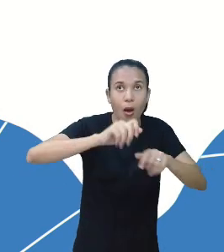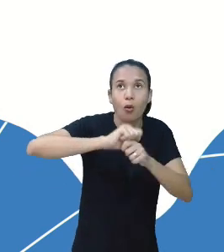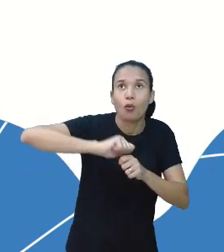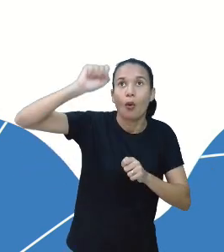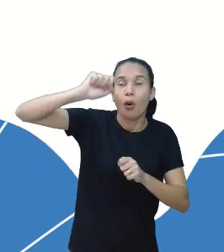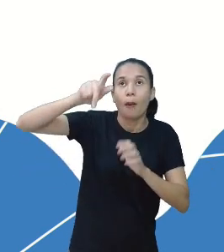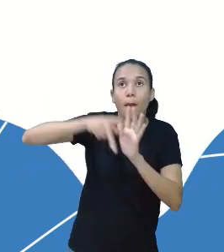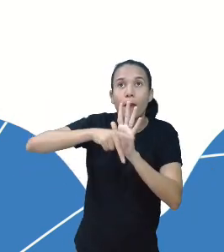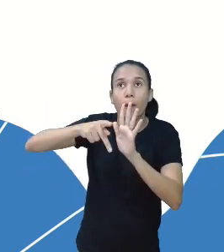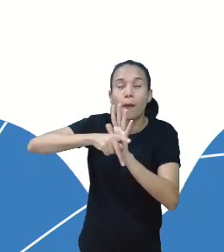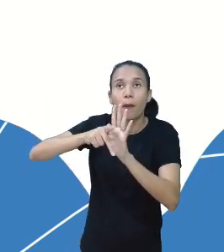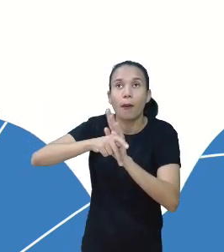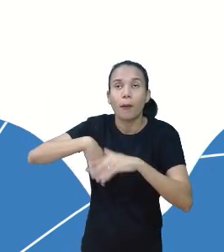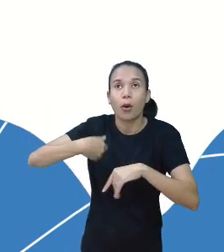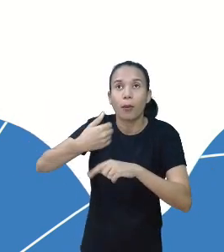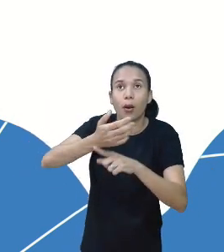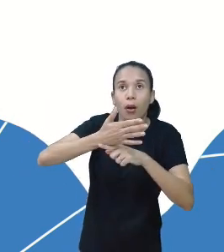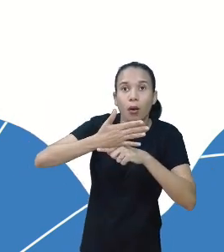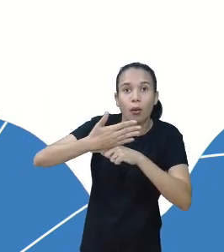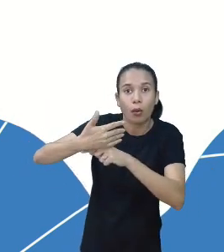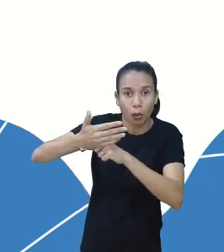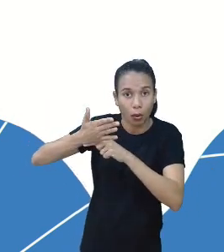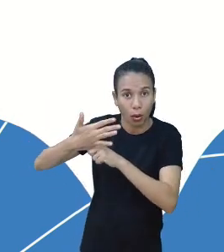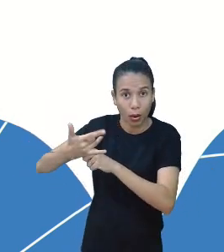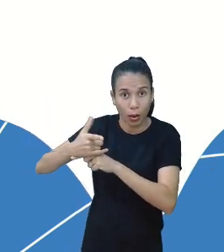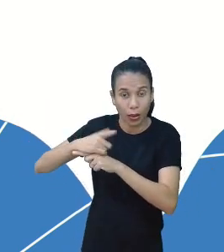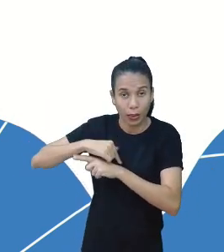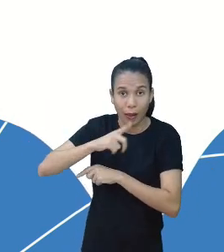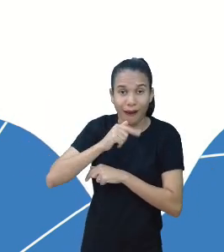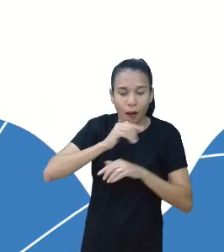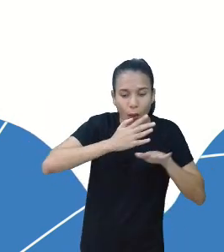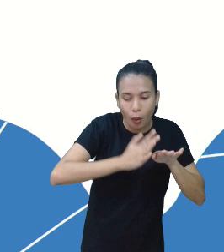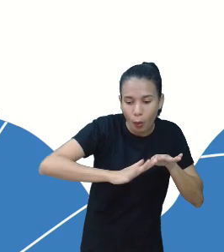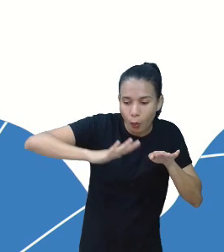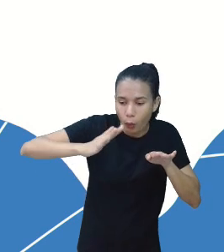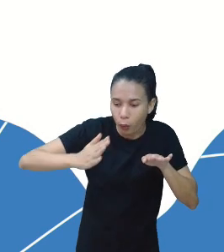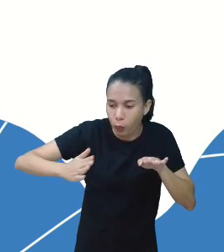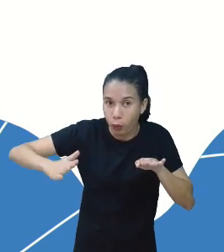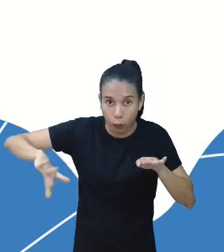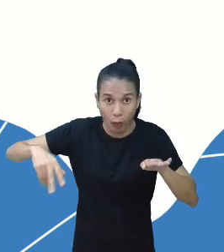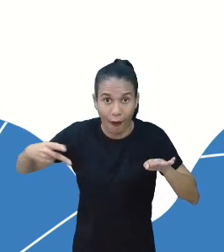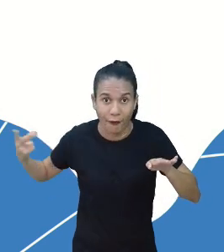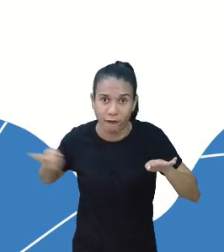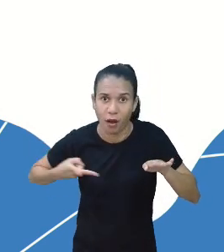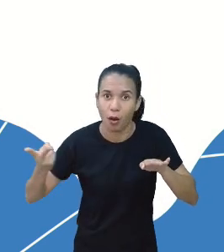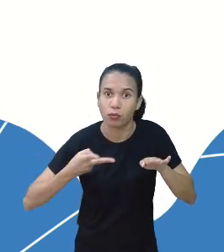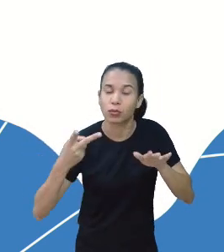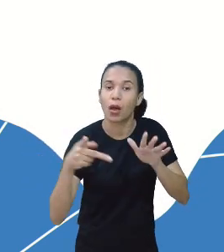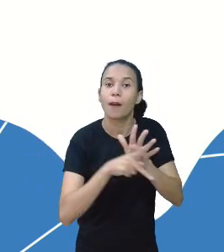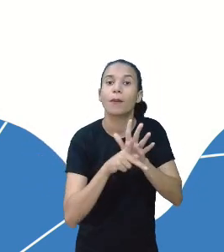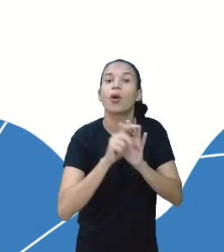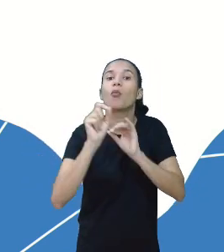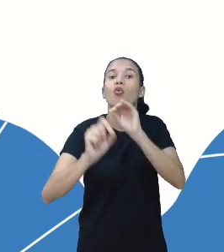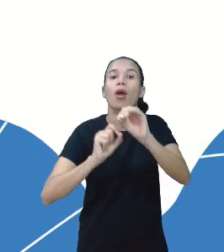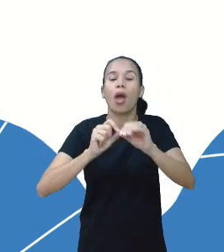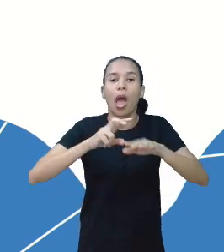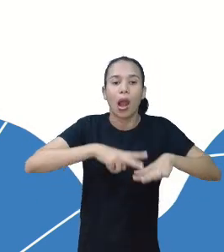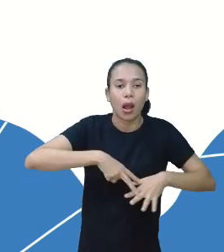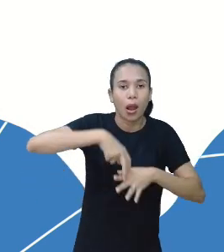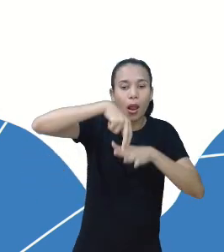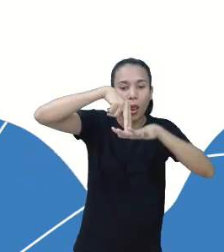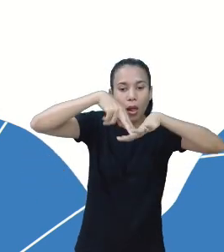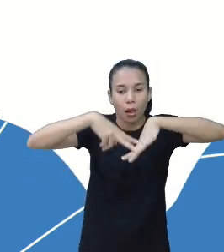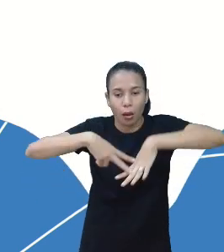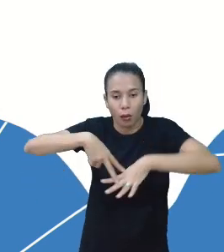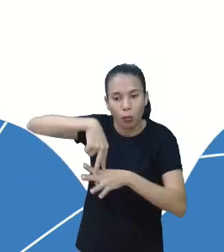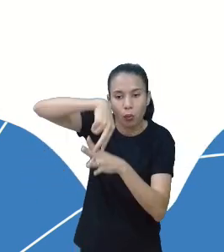vela, na esteira azul das águas arrastada, segue veloz a intrépida jangada, entre